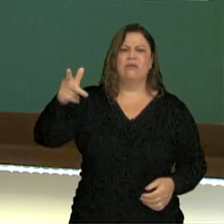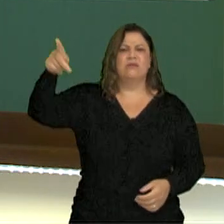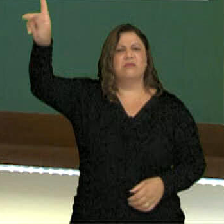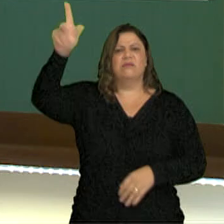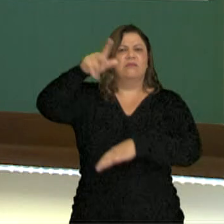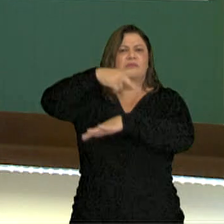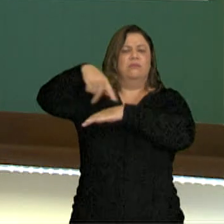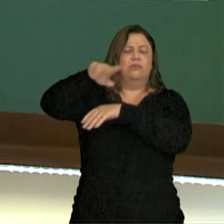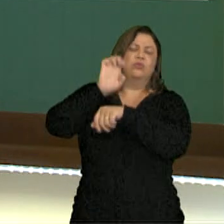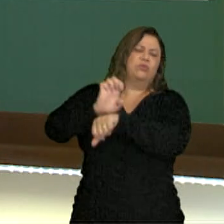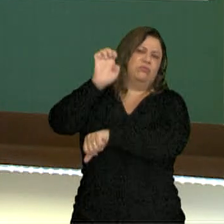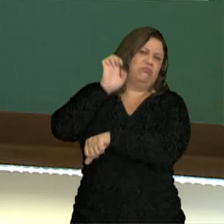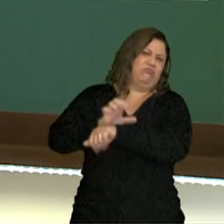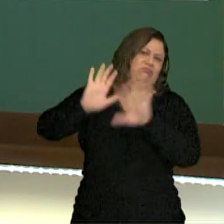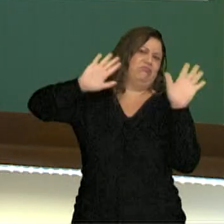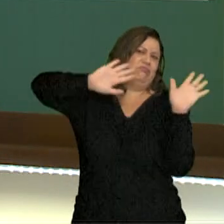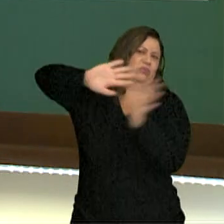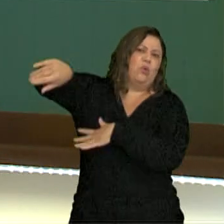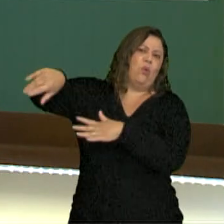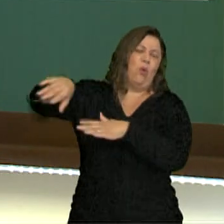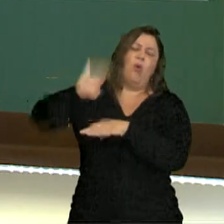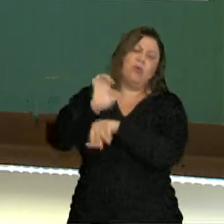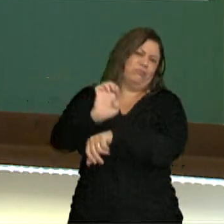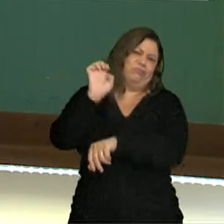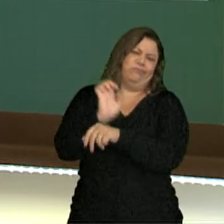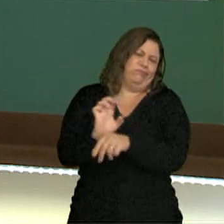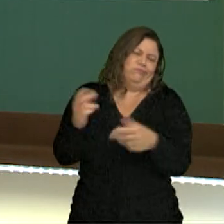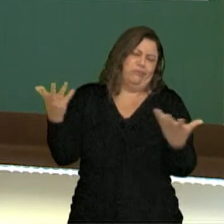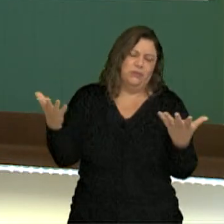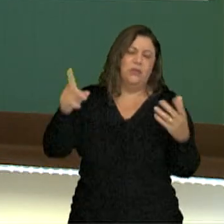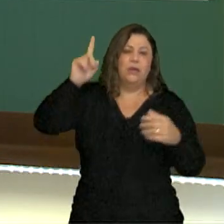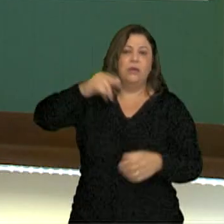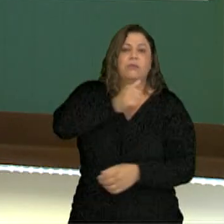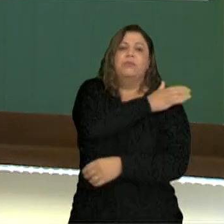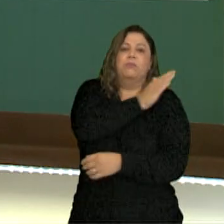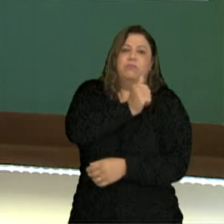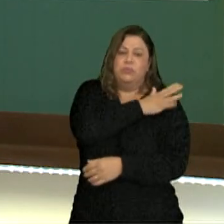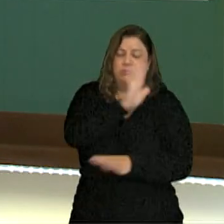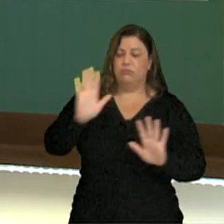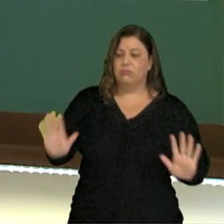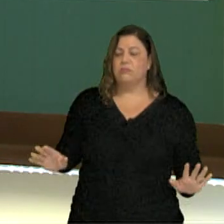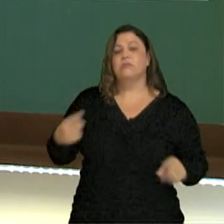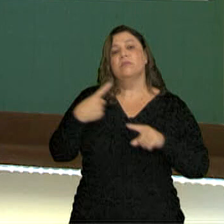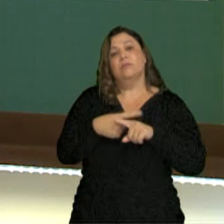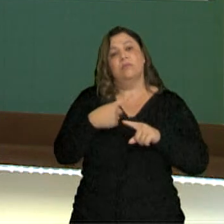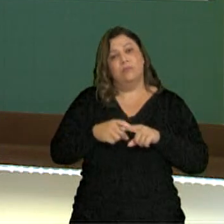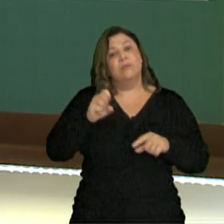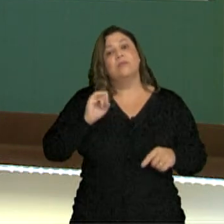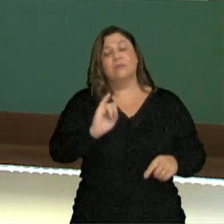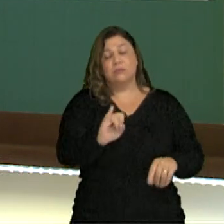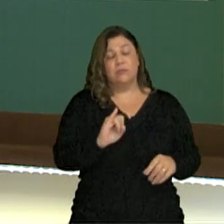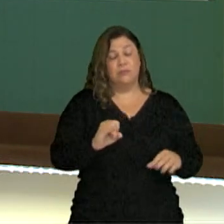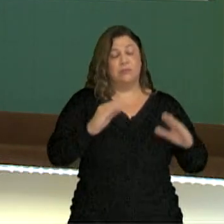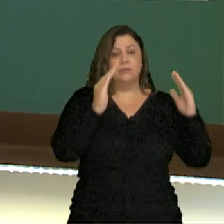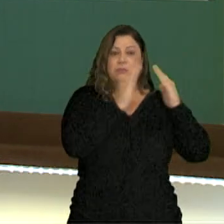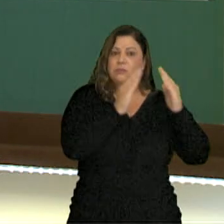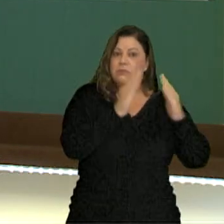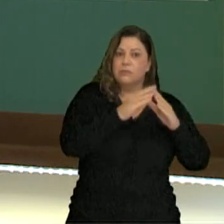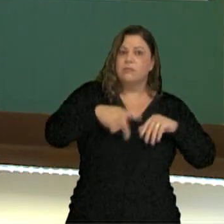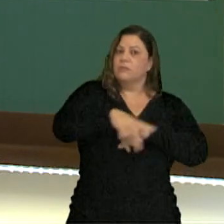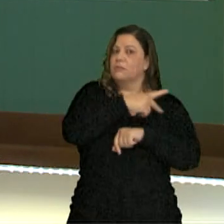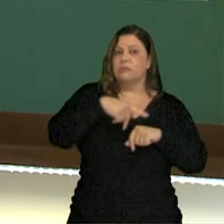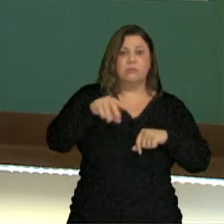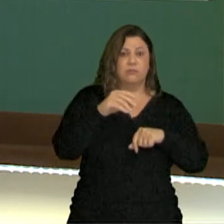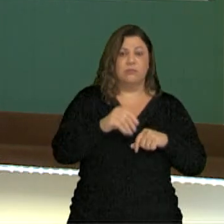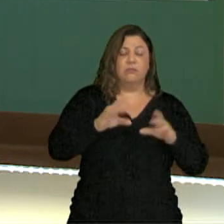estado. Isso, gente, é errado, isso é xenofobia, porque se a gente mora no mesmo país, as pessoas têm o direito de